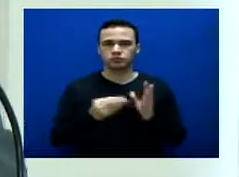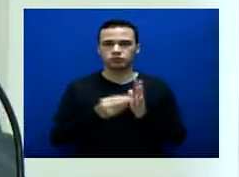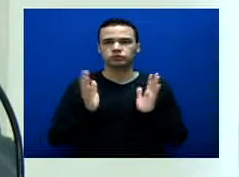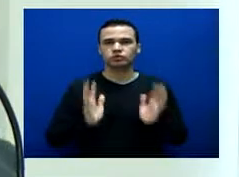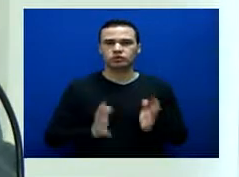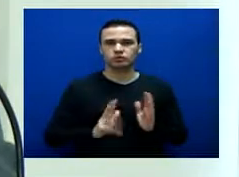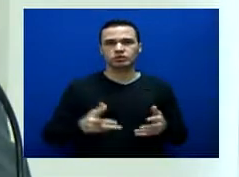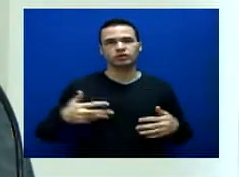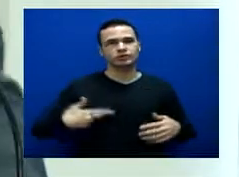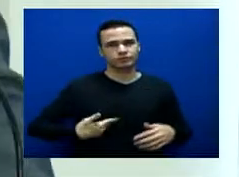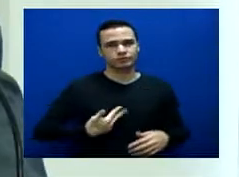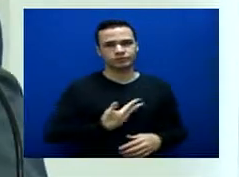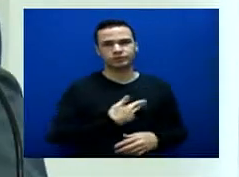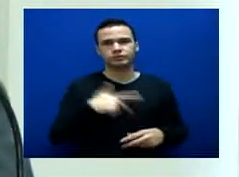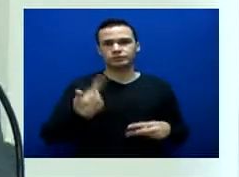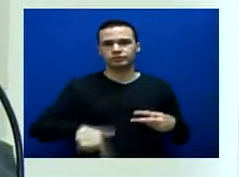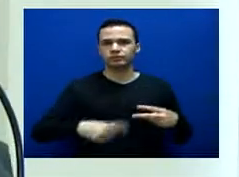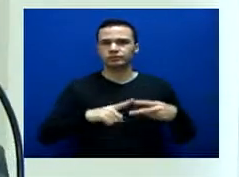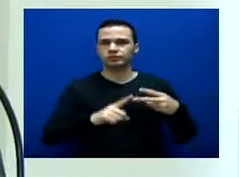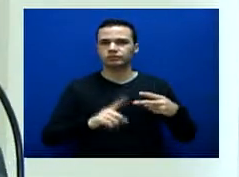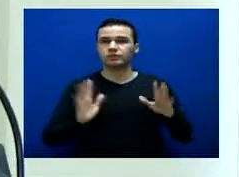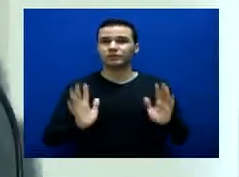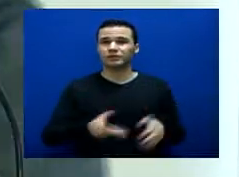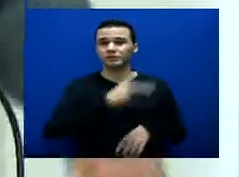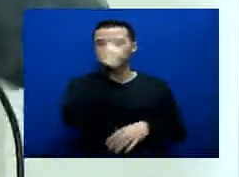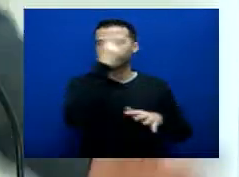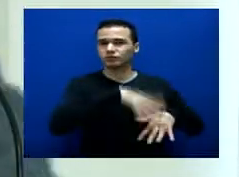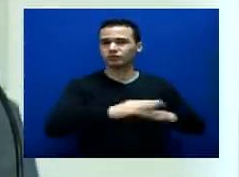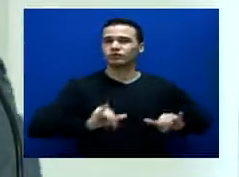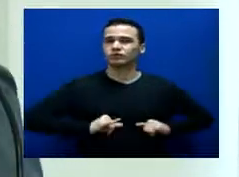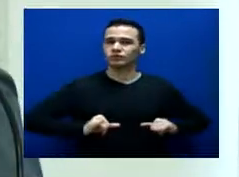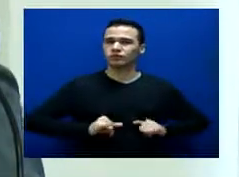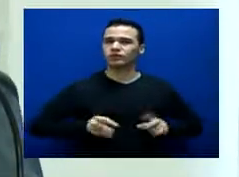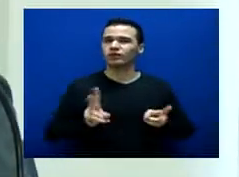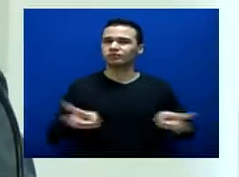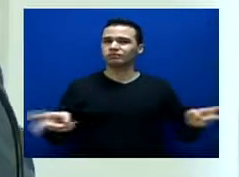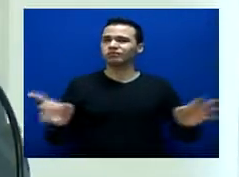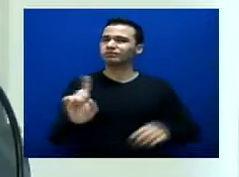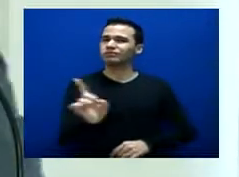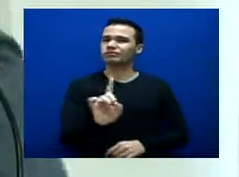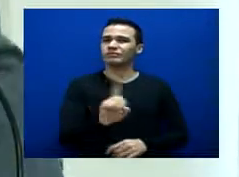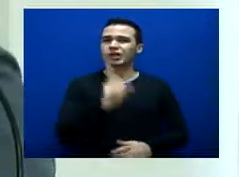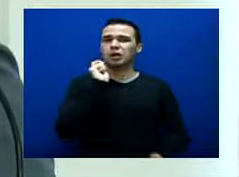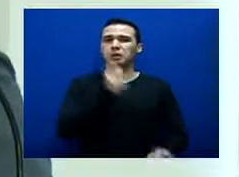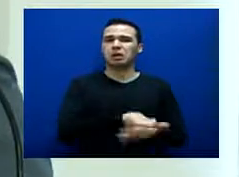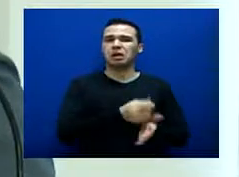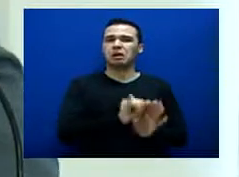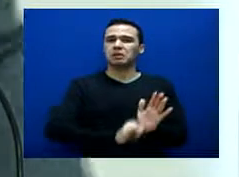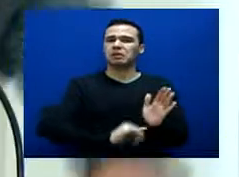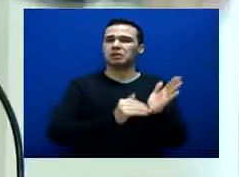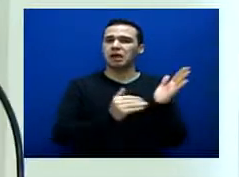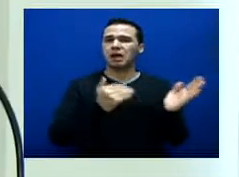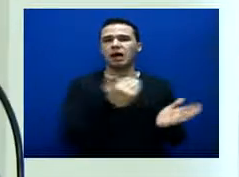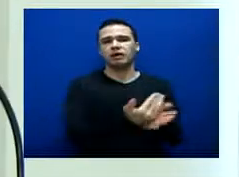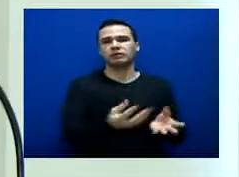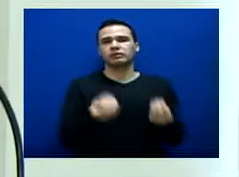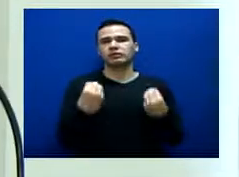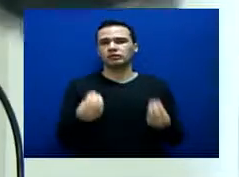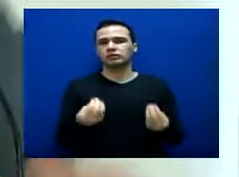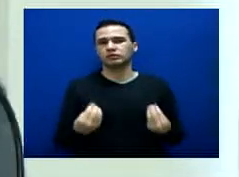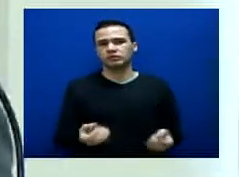disse, já fiz várias cirurgias, só que o povo não pode ficar sofrendo. E aqui aumentando, querendo aumentar a taxa de luz, taxa de iluminação,